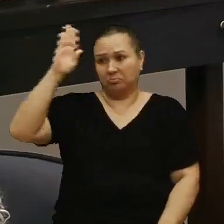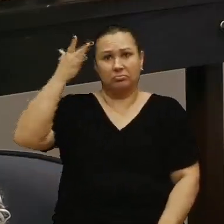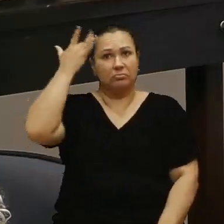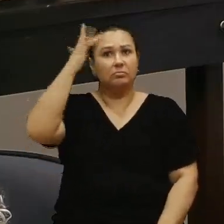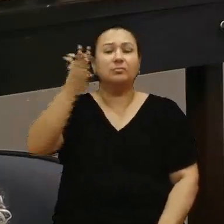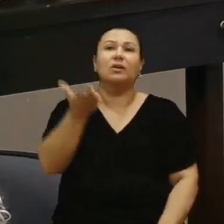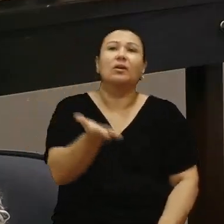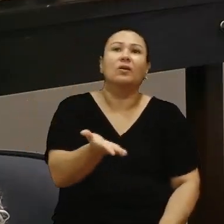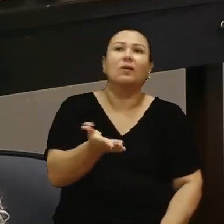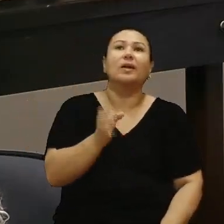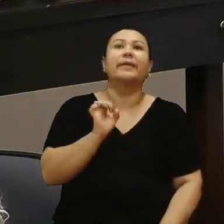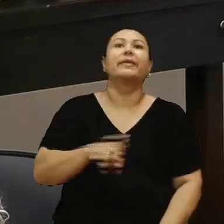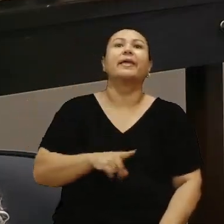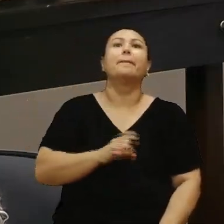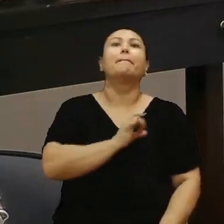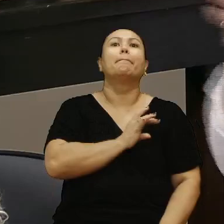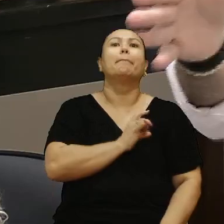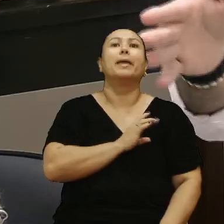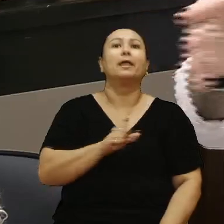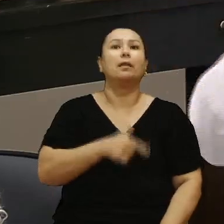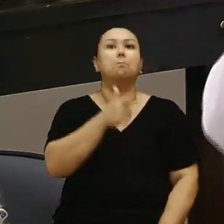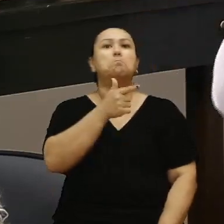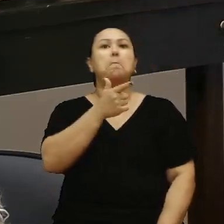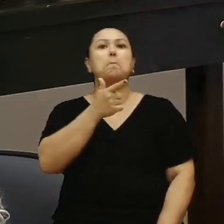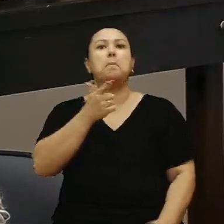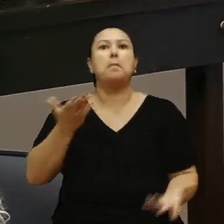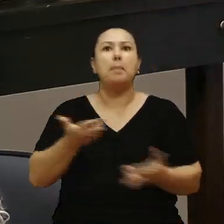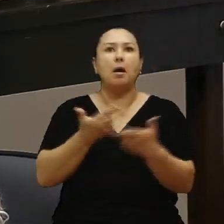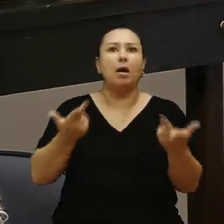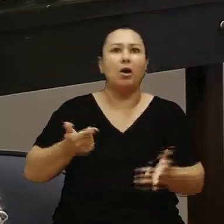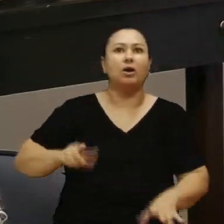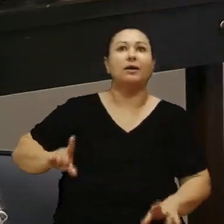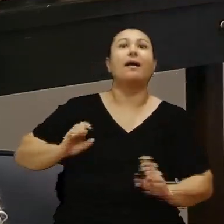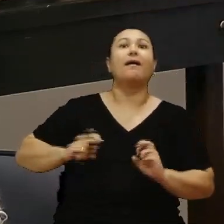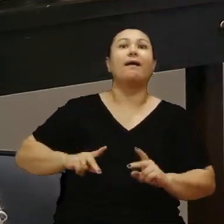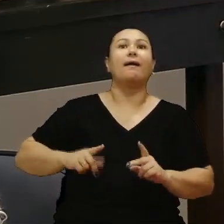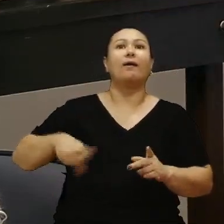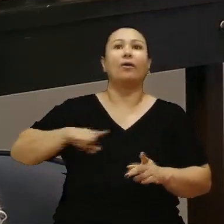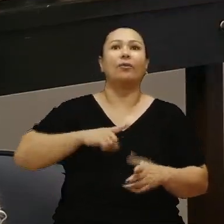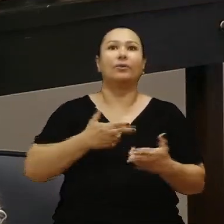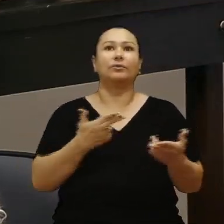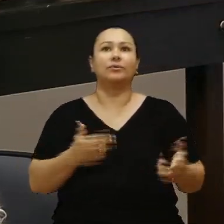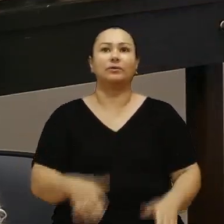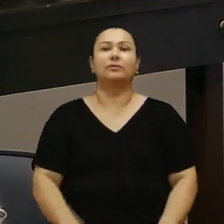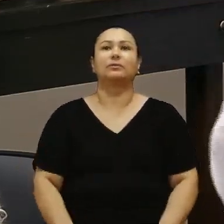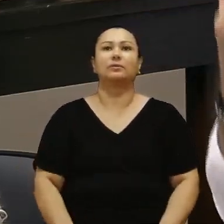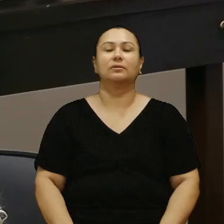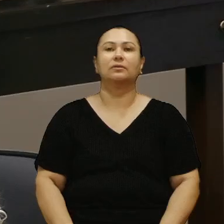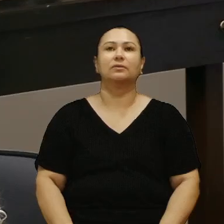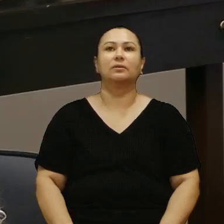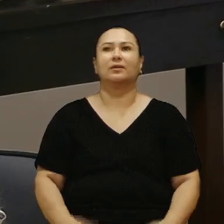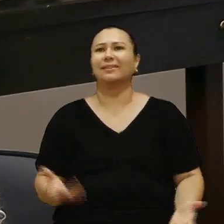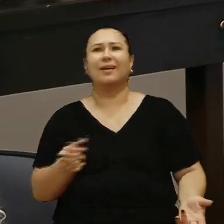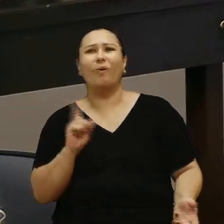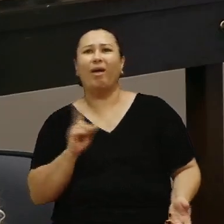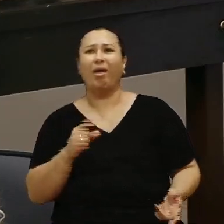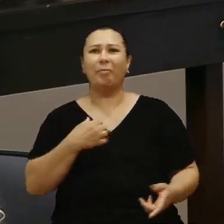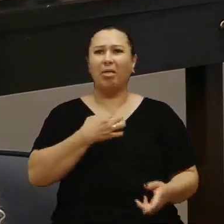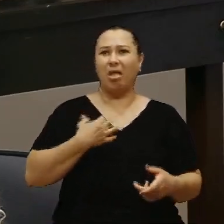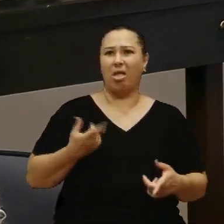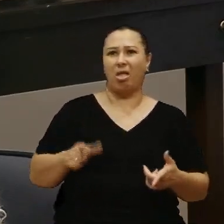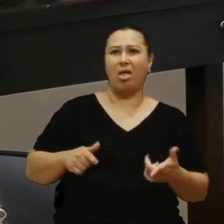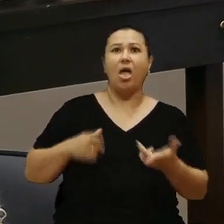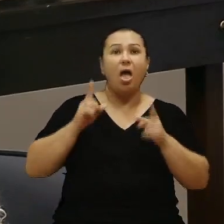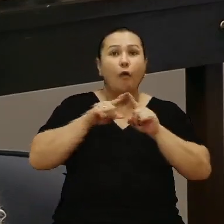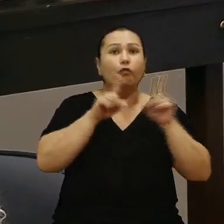vagabundo teme quem tem um uniforme, uma arma de fogo e tem coragem. Aliás, quem tem coragem não é o brasão da Brigada Militar, não é o brasão da guarda, né? É o